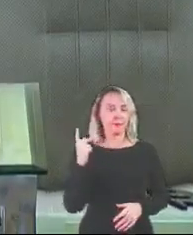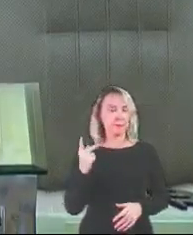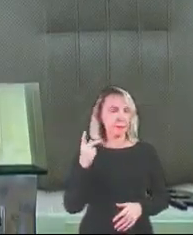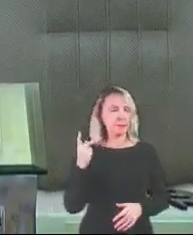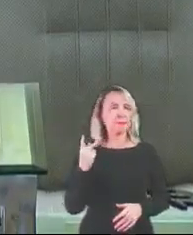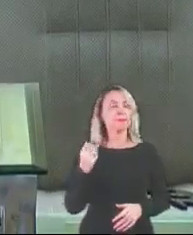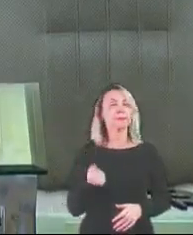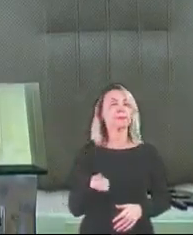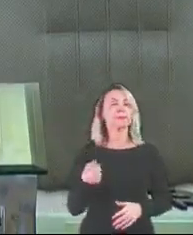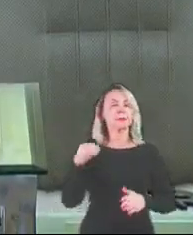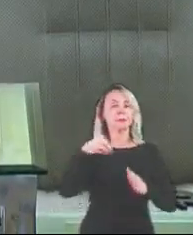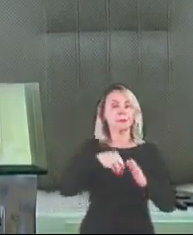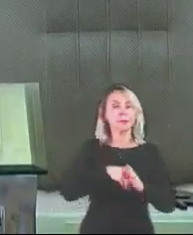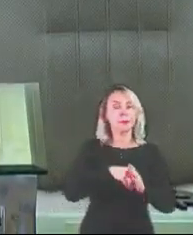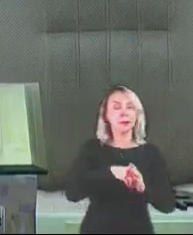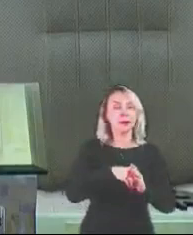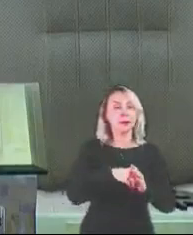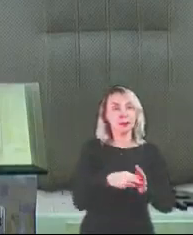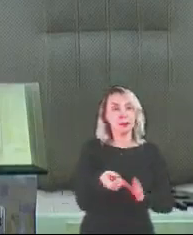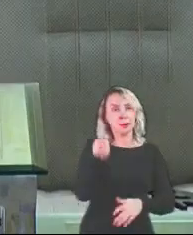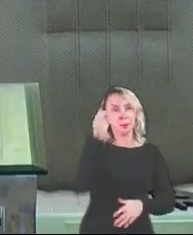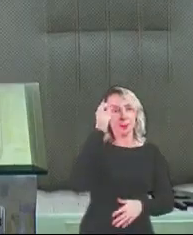dentro do mundo grego, irmãos,